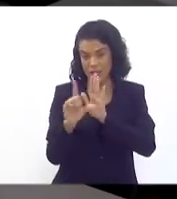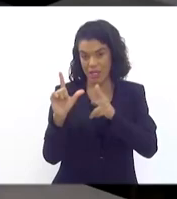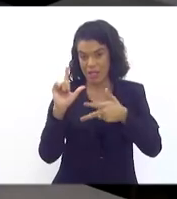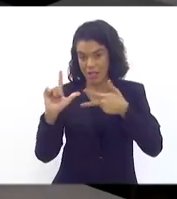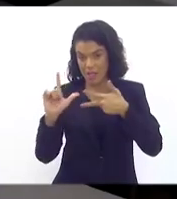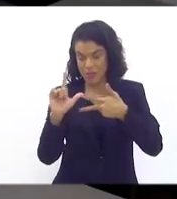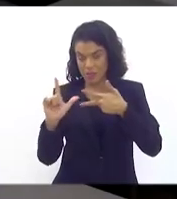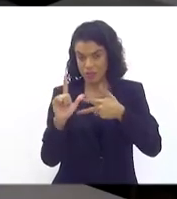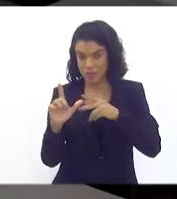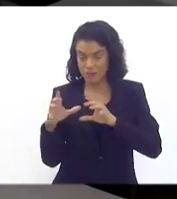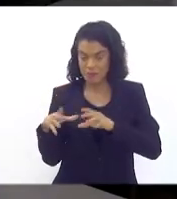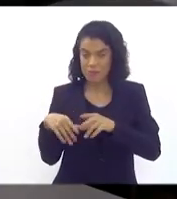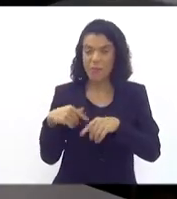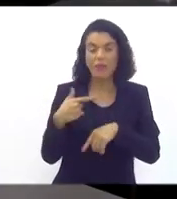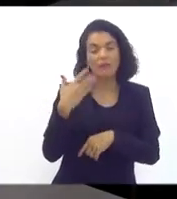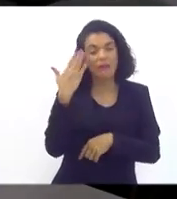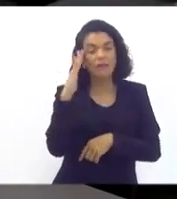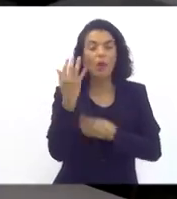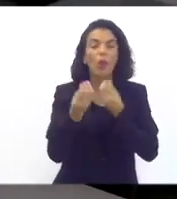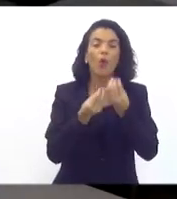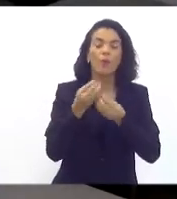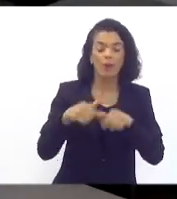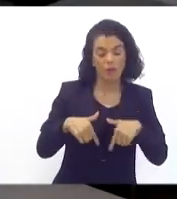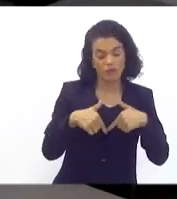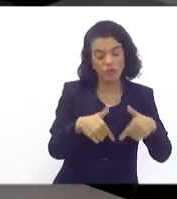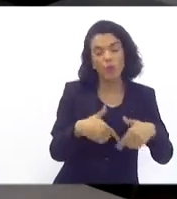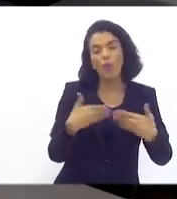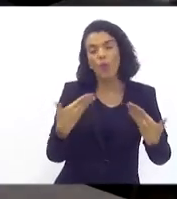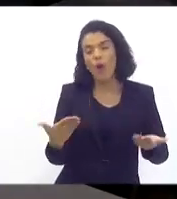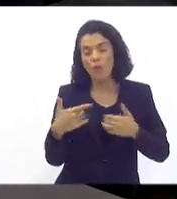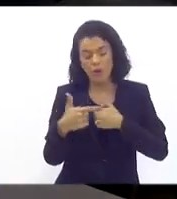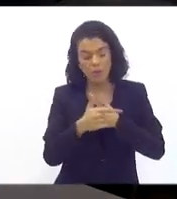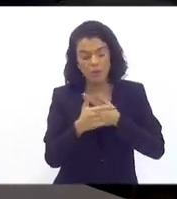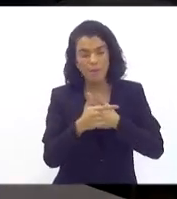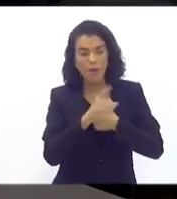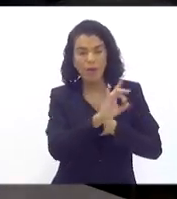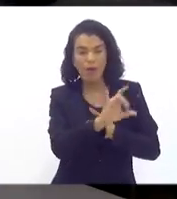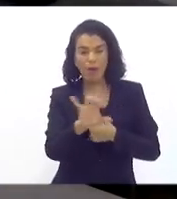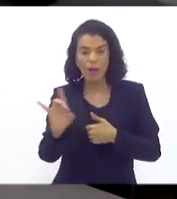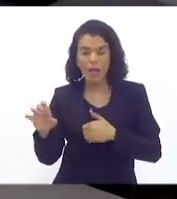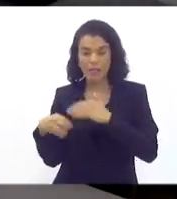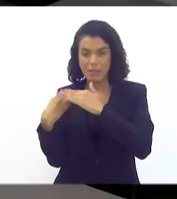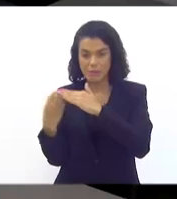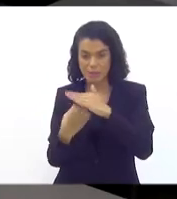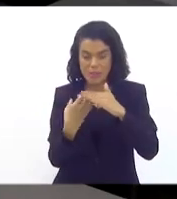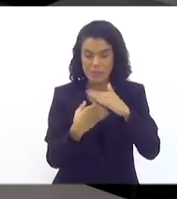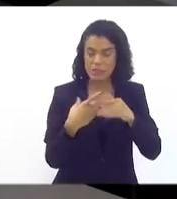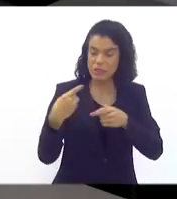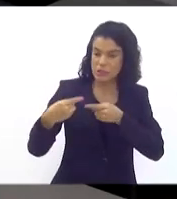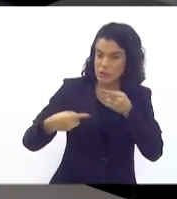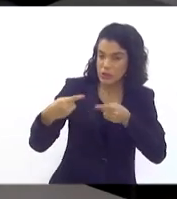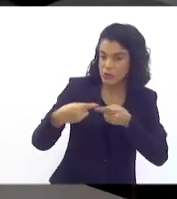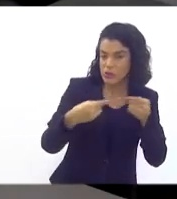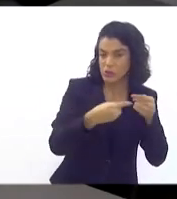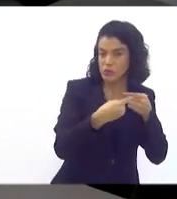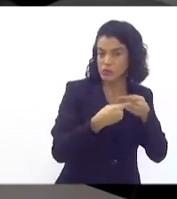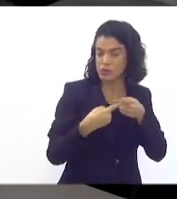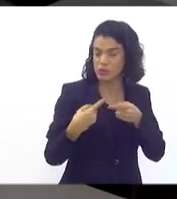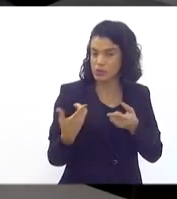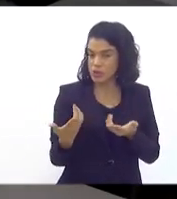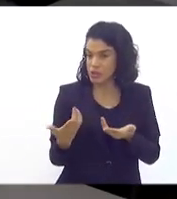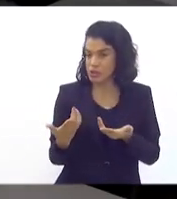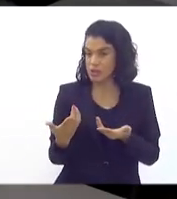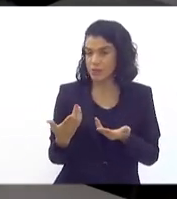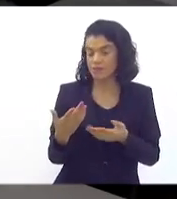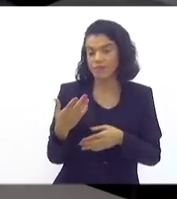entendimento do que é a atuação das agências de qual é o papel de cada agência da gente poder discutir alguns detalhes que muitas vezes